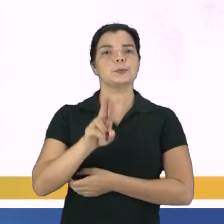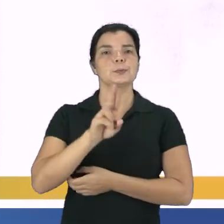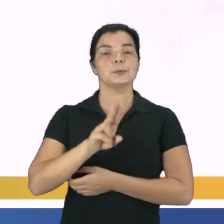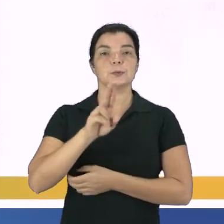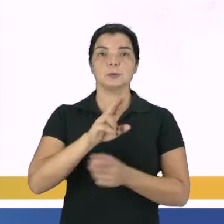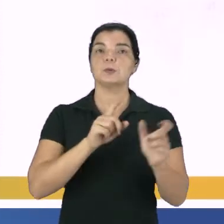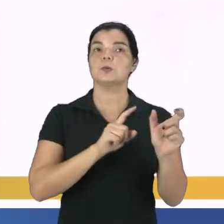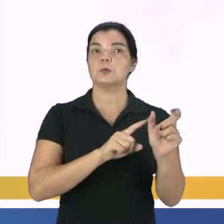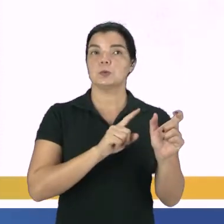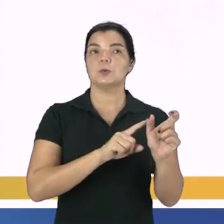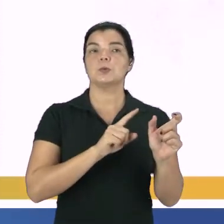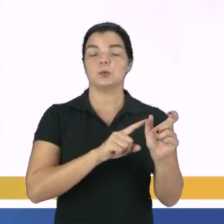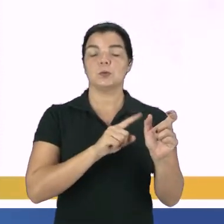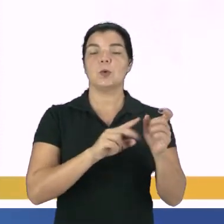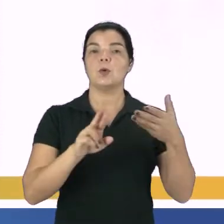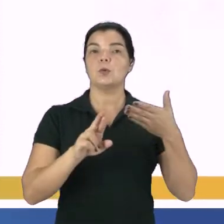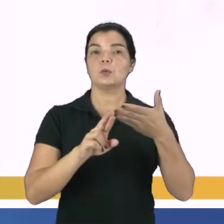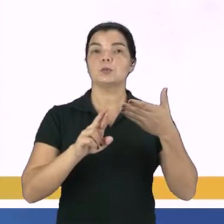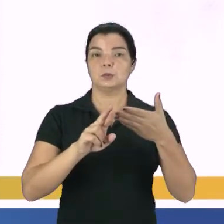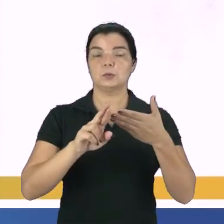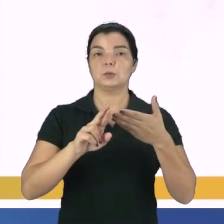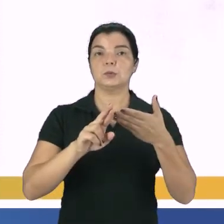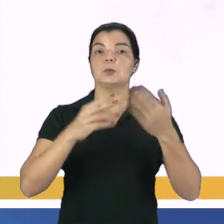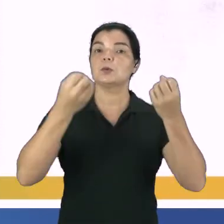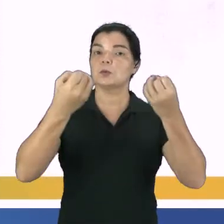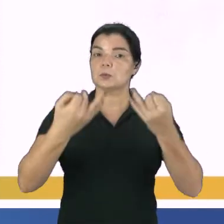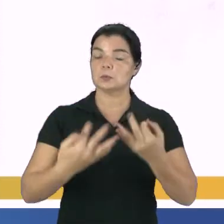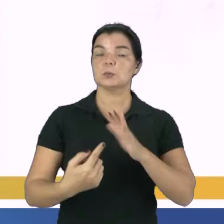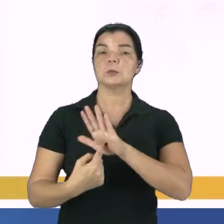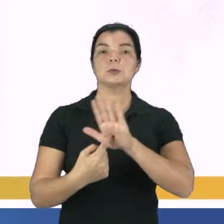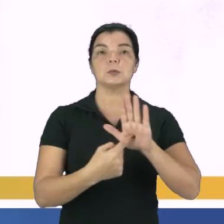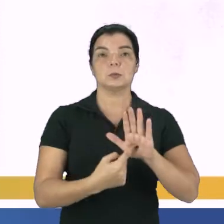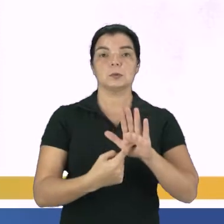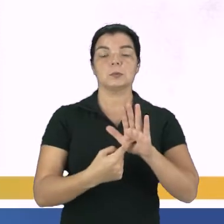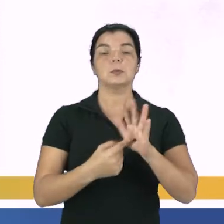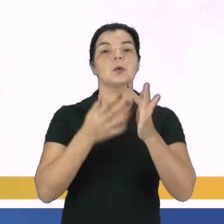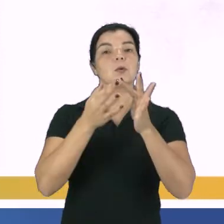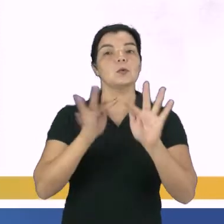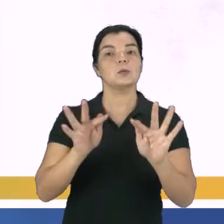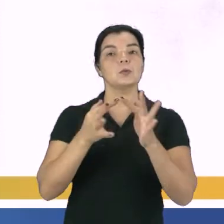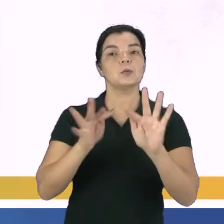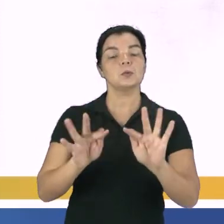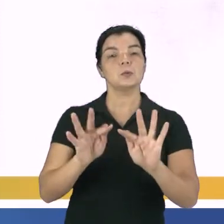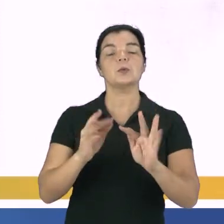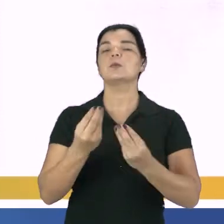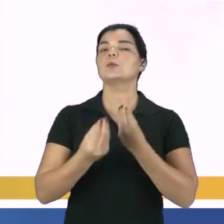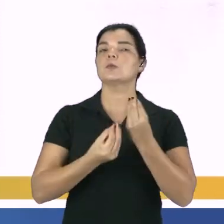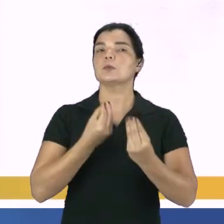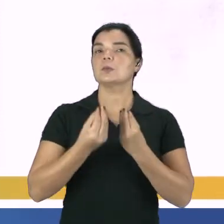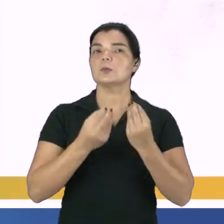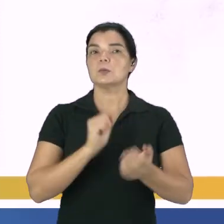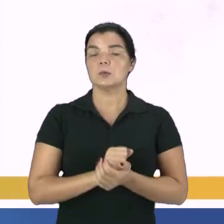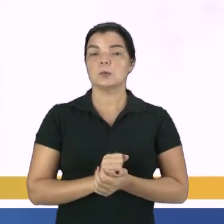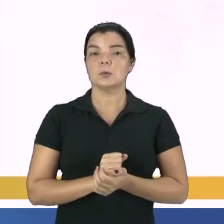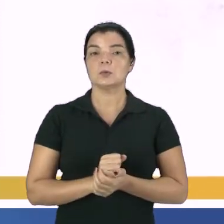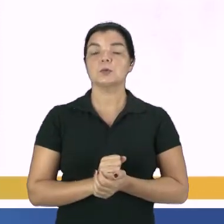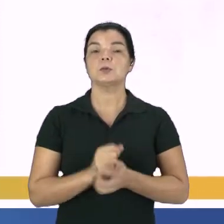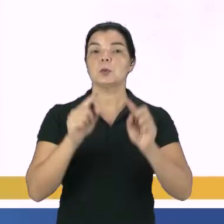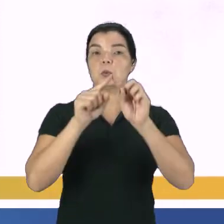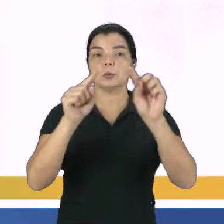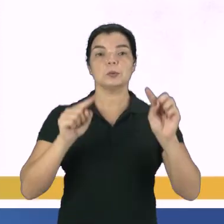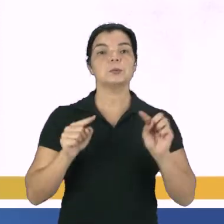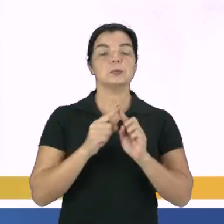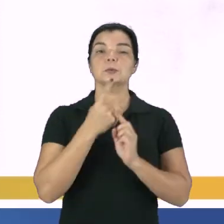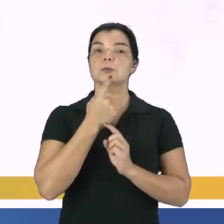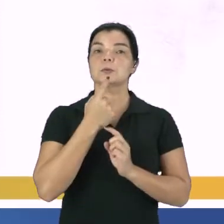de height, as palavras que se referem à altura, que foi essas que a gente acabou de ver, para formular frases? Aí nessa caixinha vermelha tem o exemplo